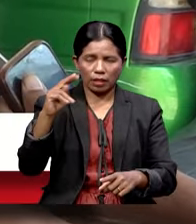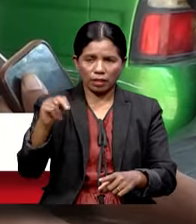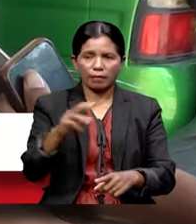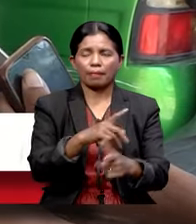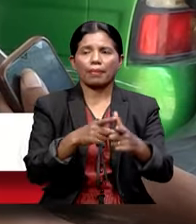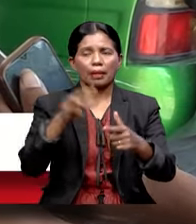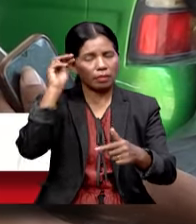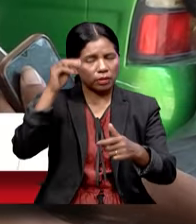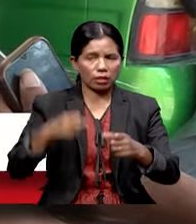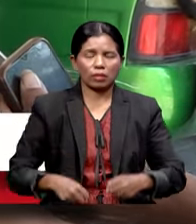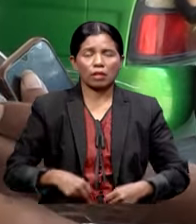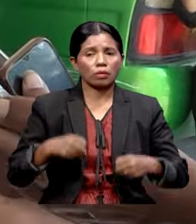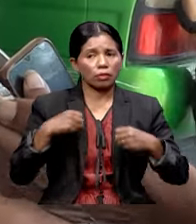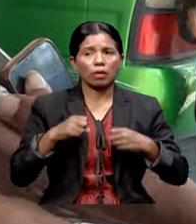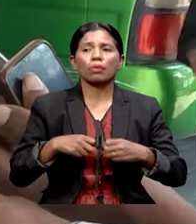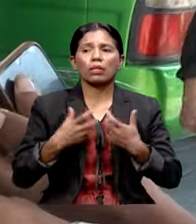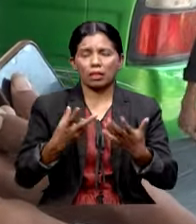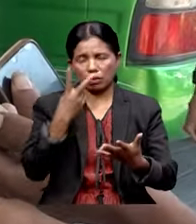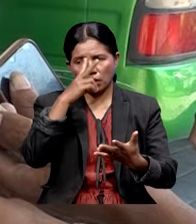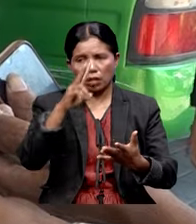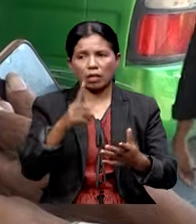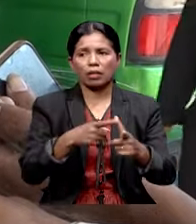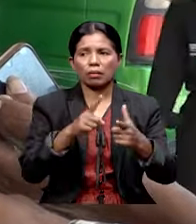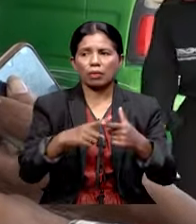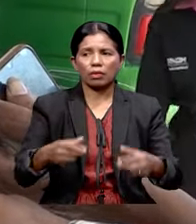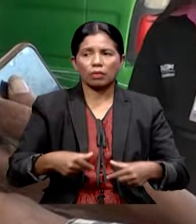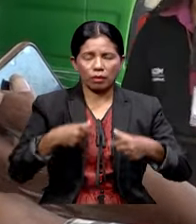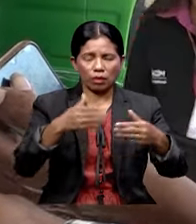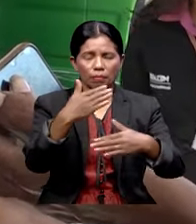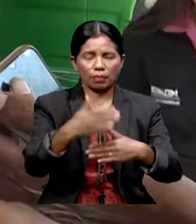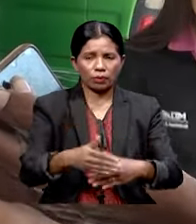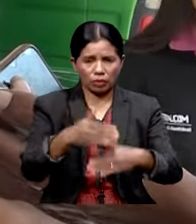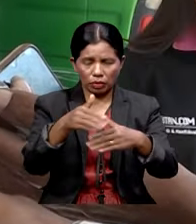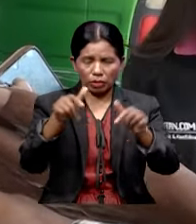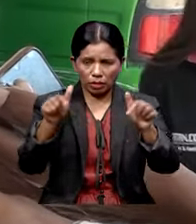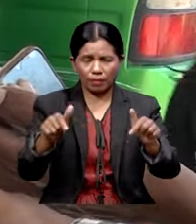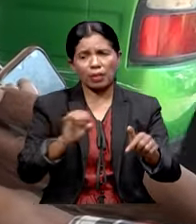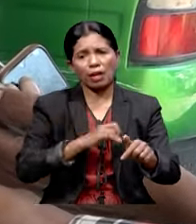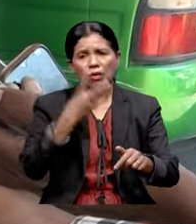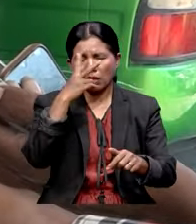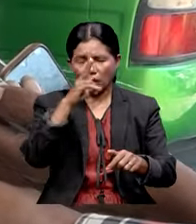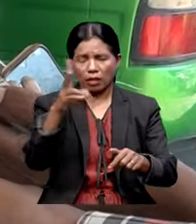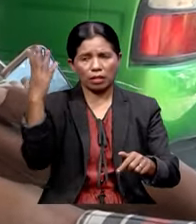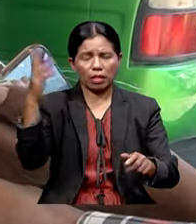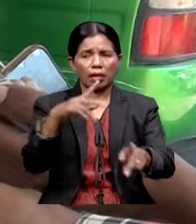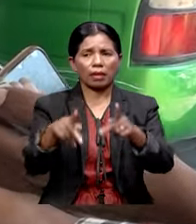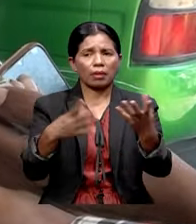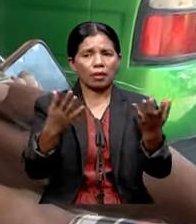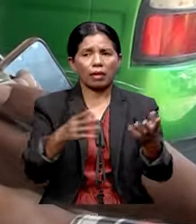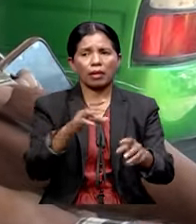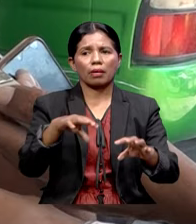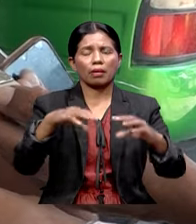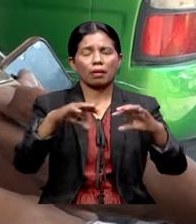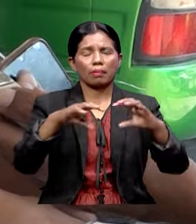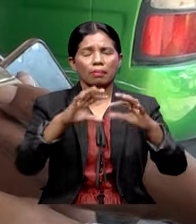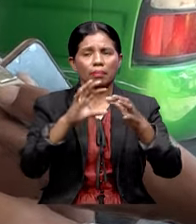da Saúde, ou já a Tuharé depois pelo for seguimento do processo, né? Porque a Tuharé que está aqui anda para saudoso Bobo, ser membro do Comitê Central,